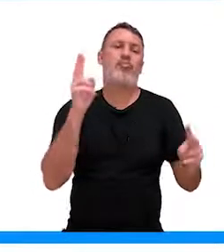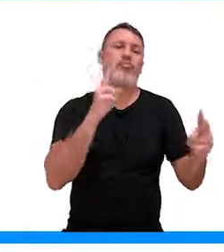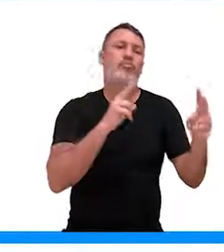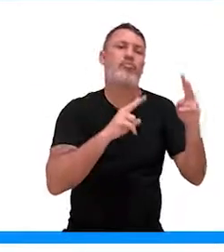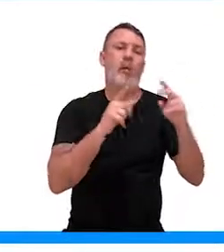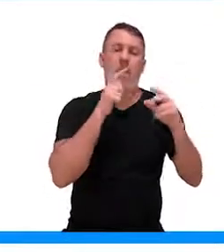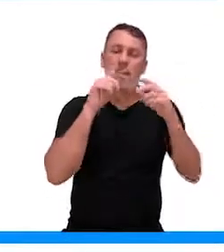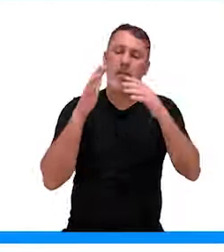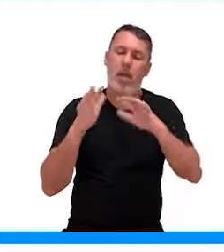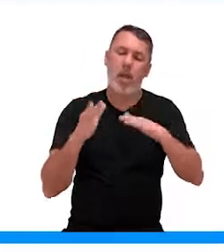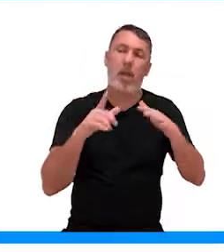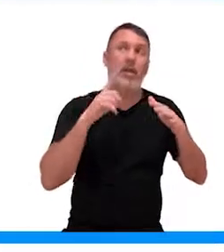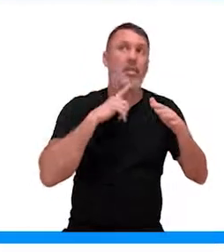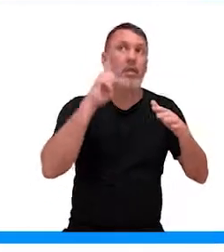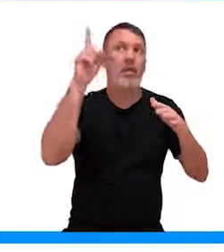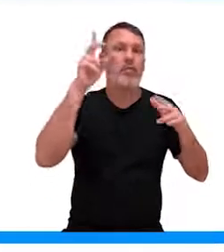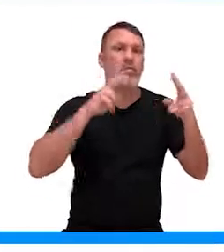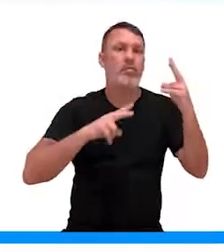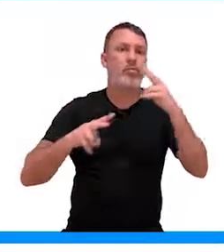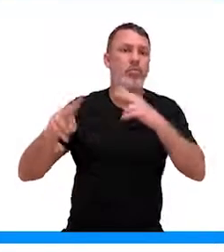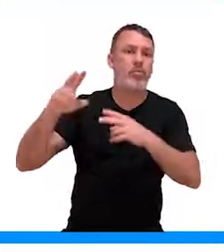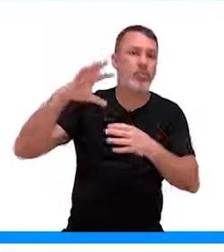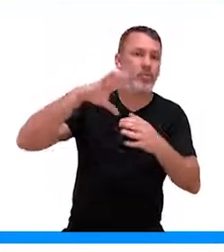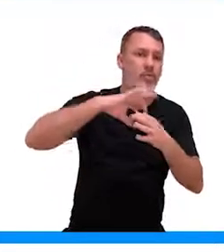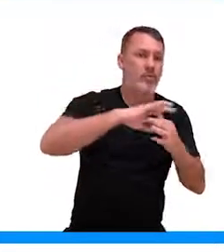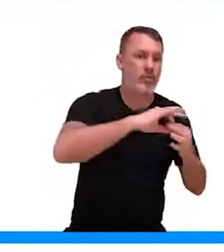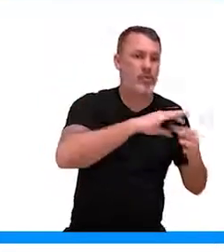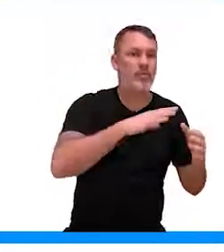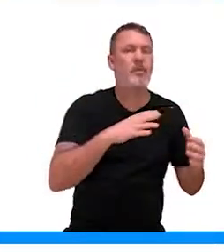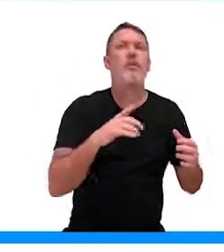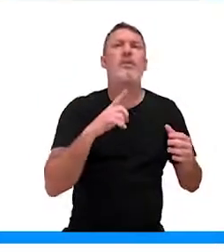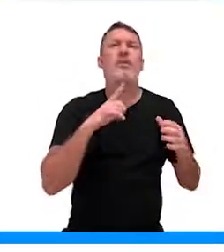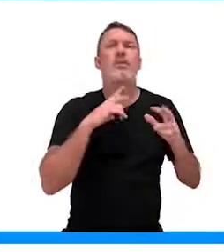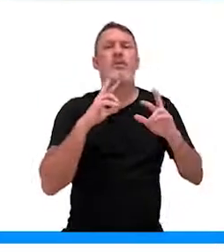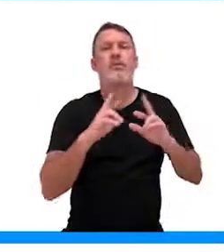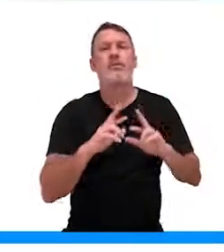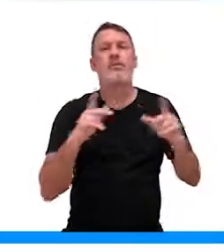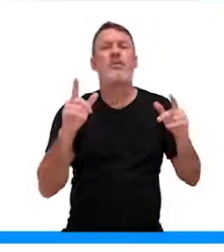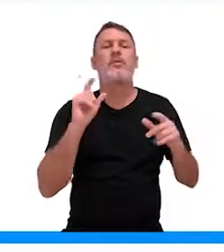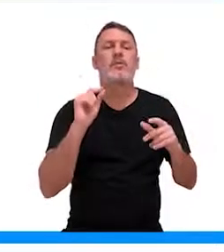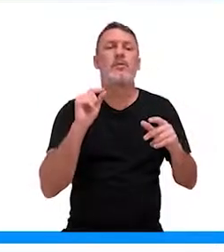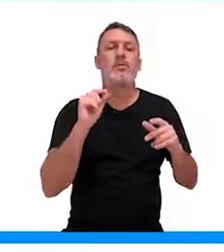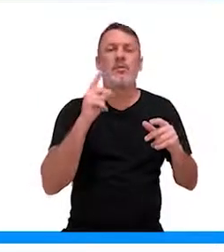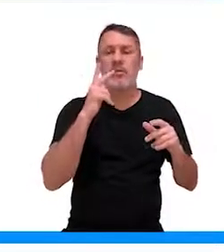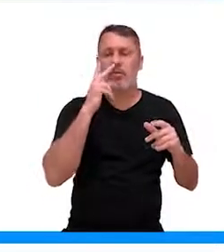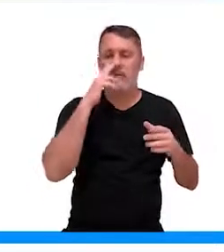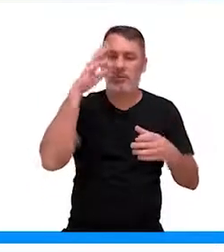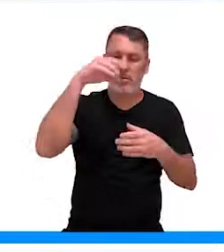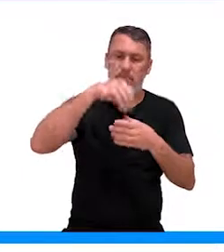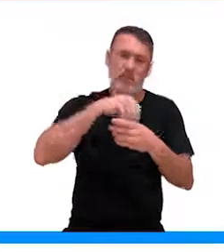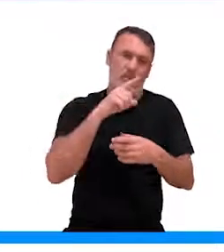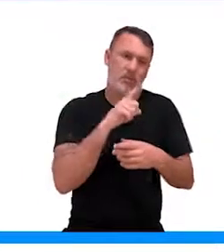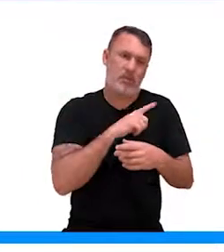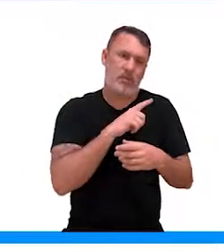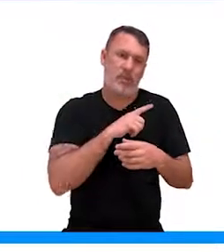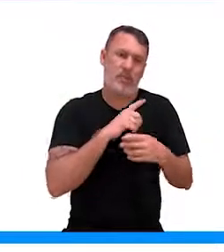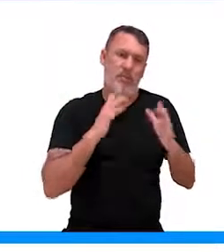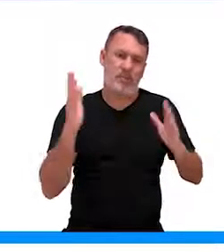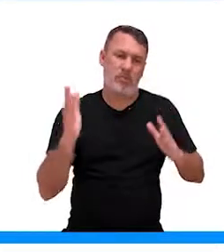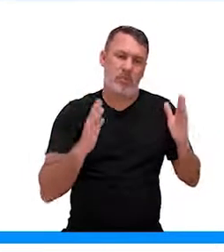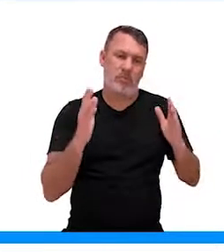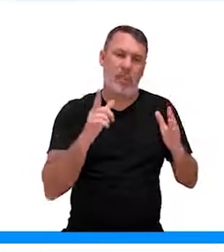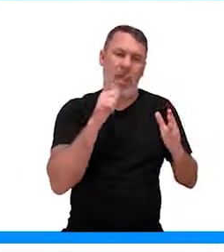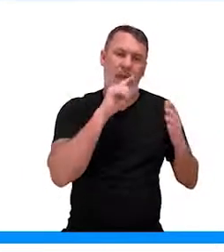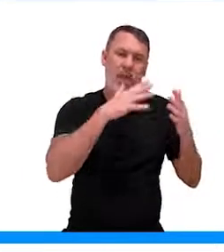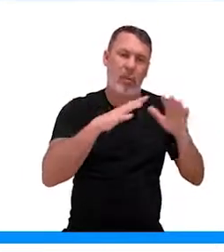Então, nós temos aqui a classificação, claro, as correntes elas se diferenciam de acordo com o nível de salinidade de